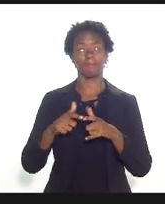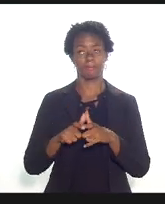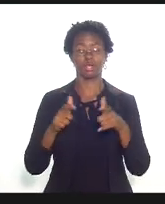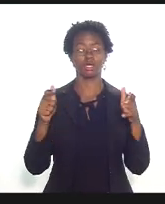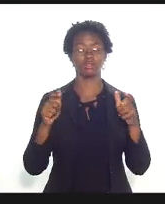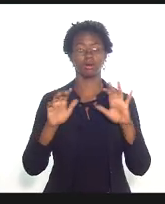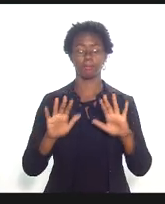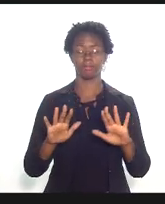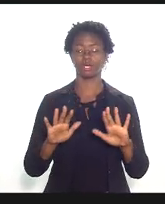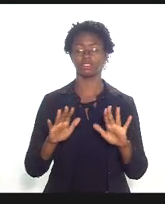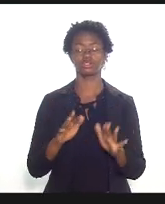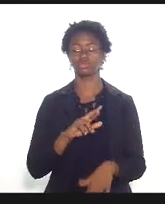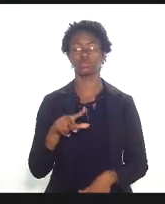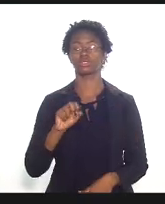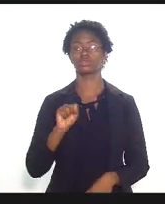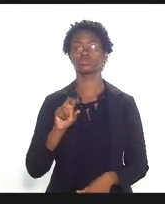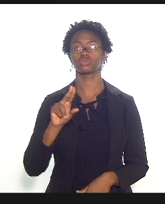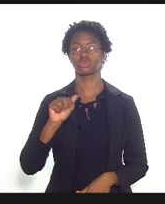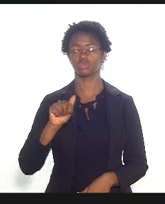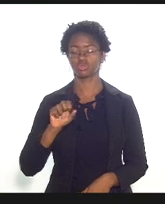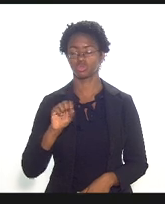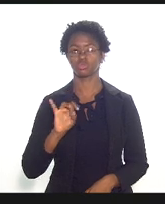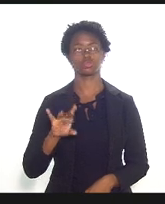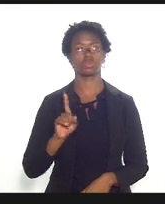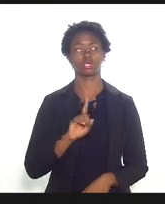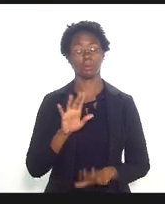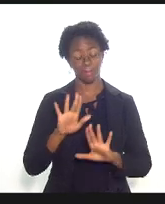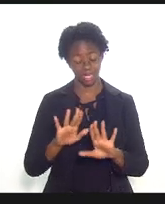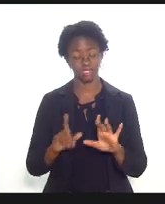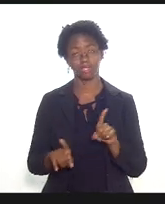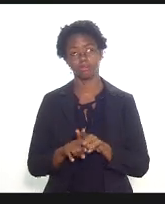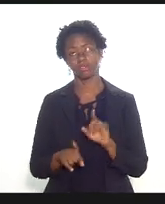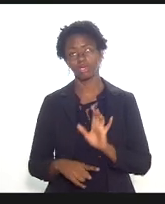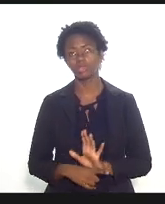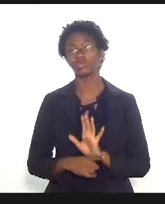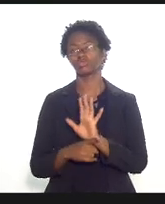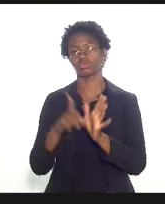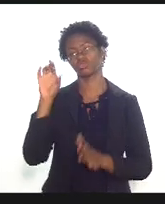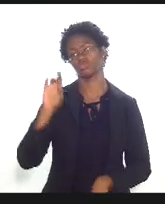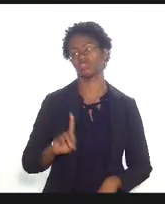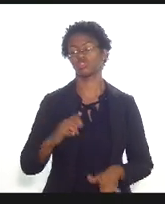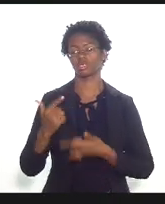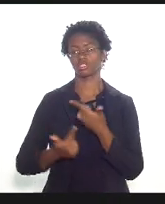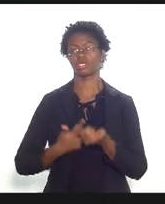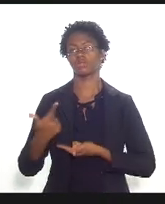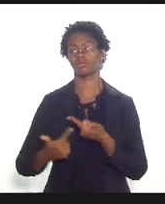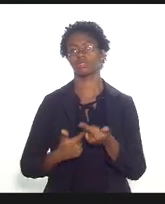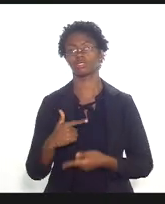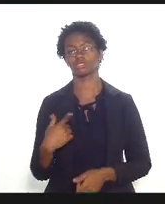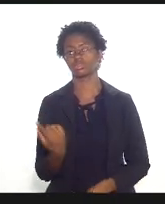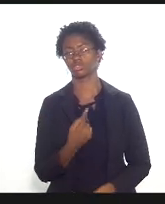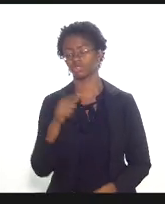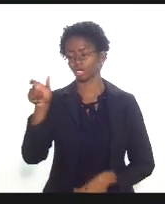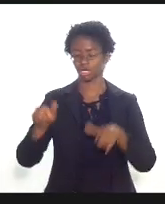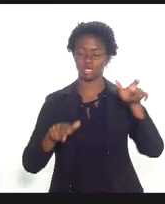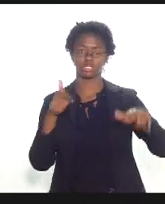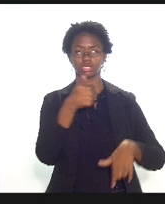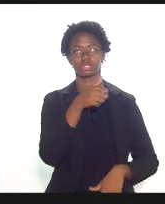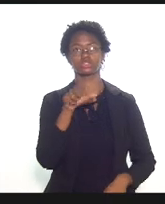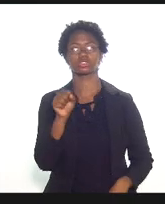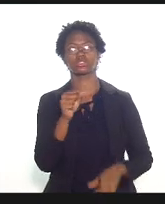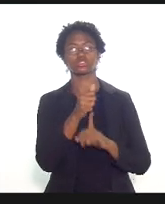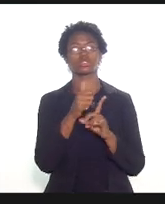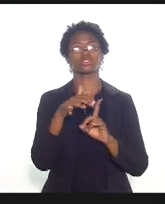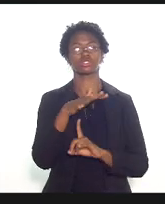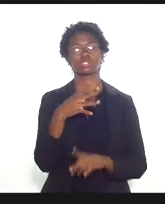essa... dar essa contribuição e essa ajuda no que diz respeito aos direitos trabalhistas dos nossos assistentes sociais no Estado.